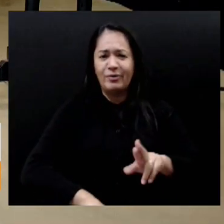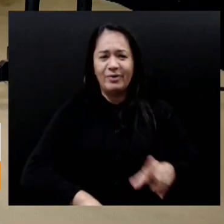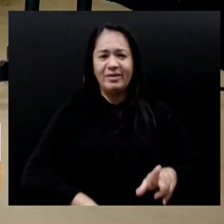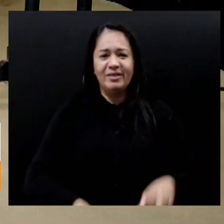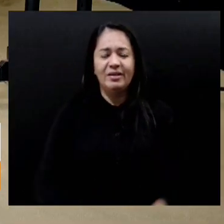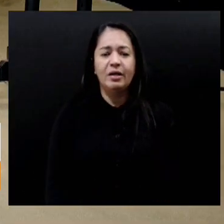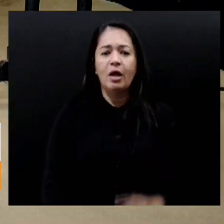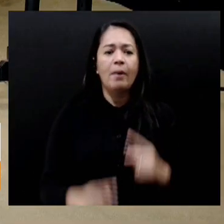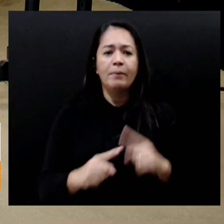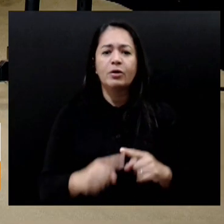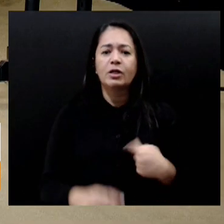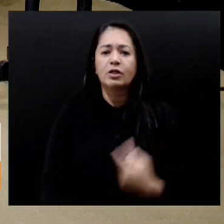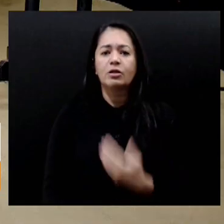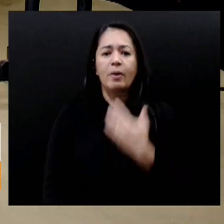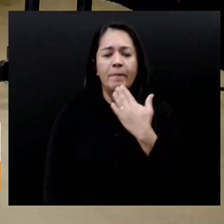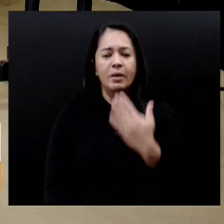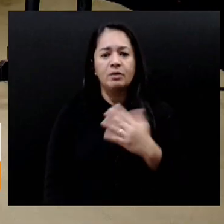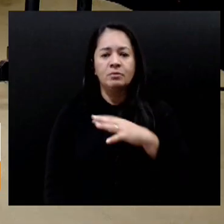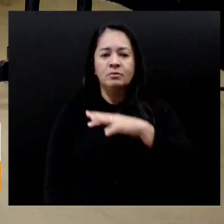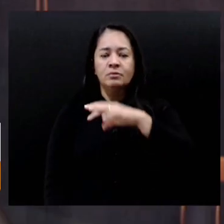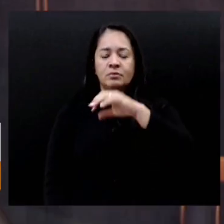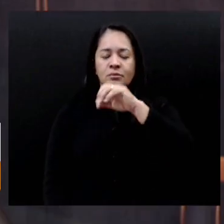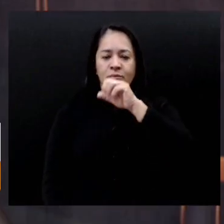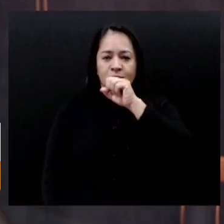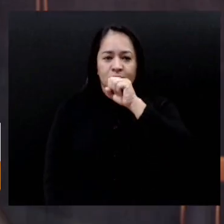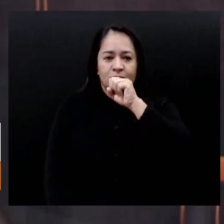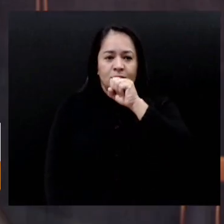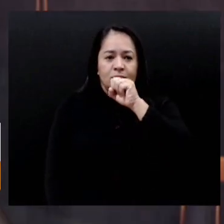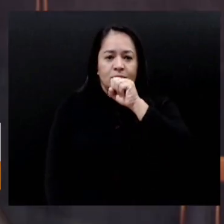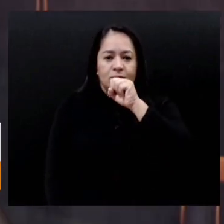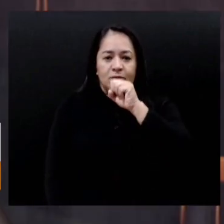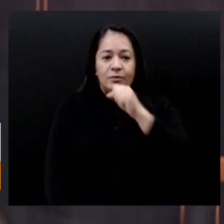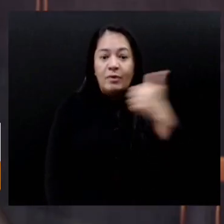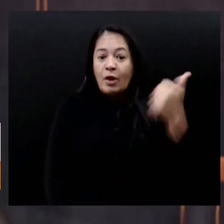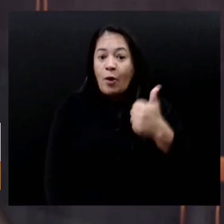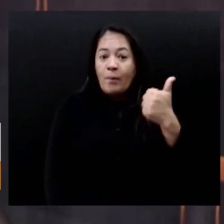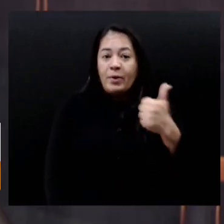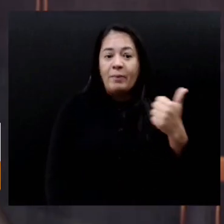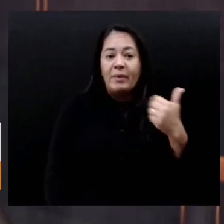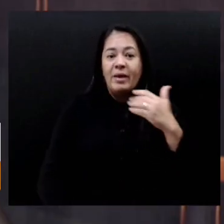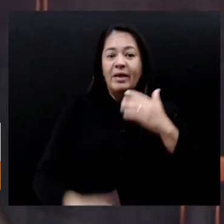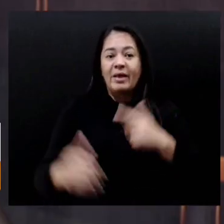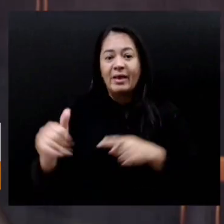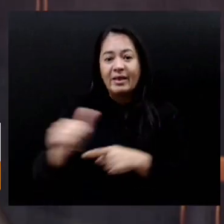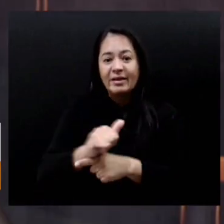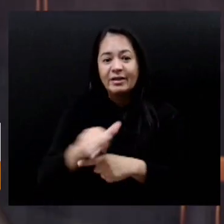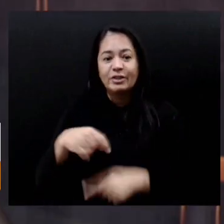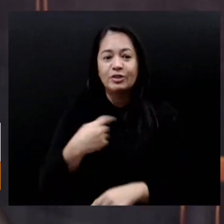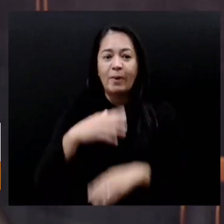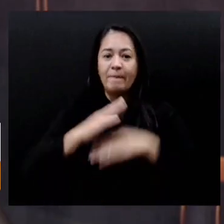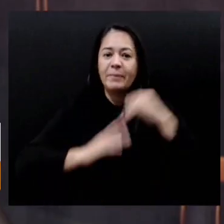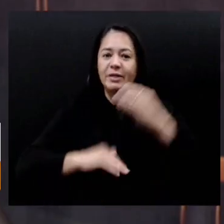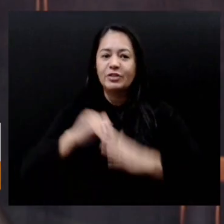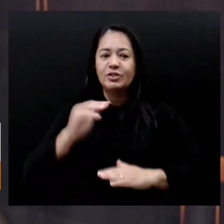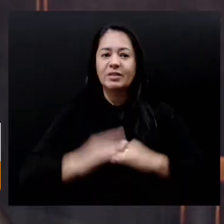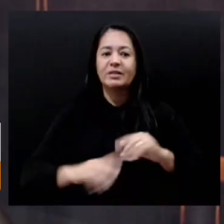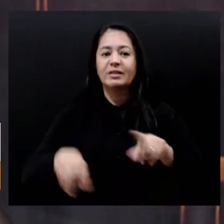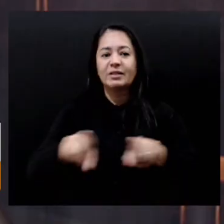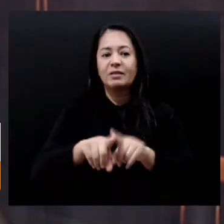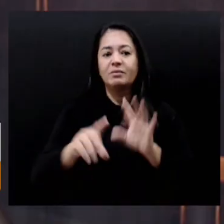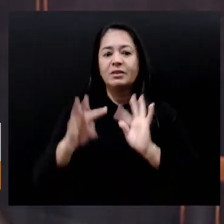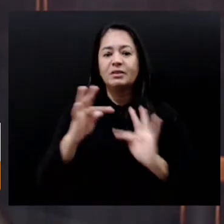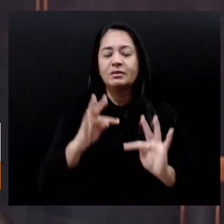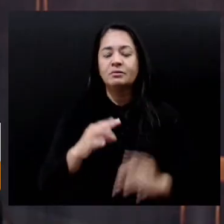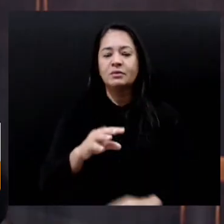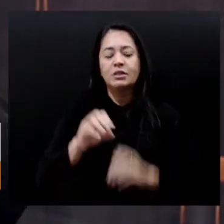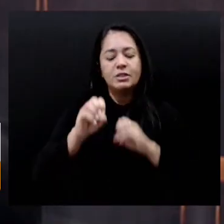para respirar? E é um dos primeiros exercícios que a gente pratica também em psicoterapia e ensina. porque a gente